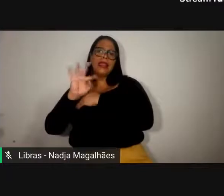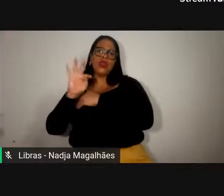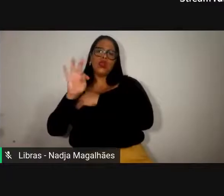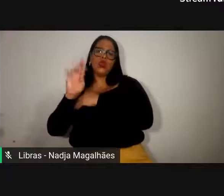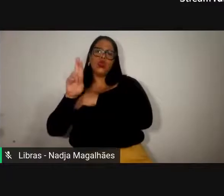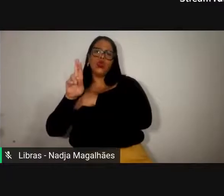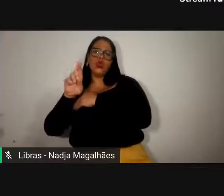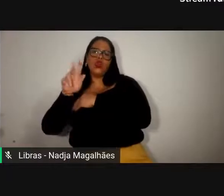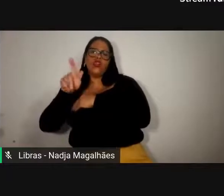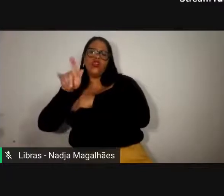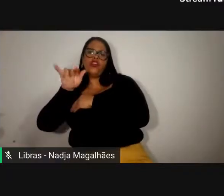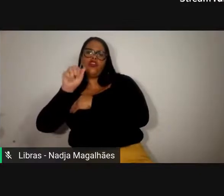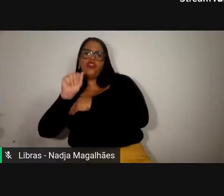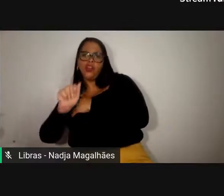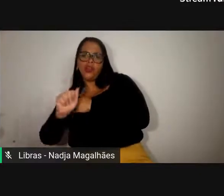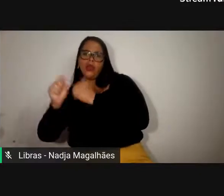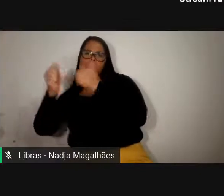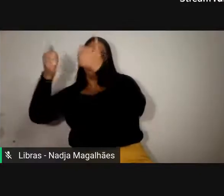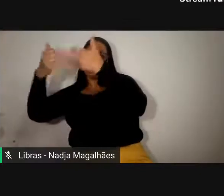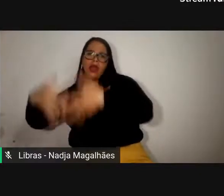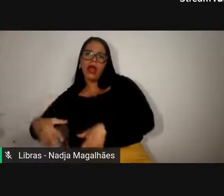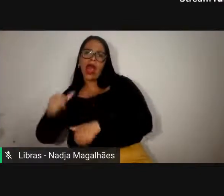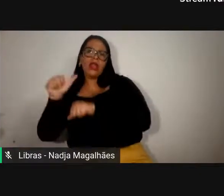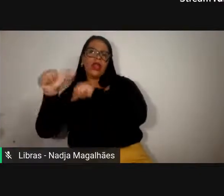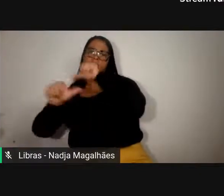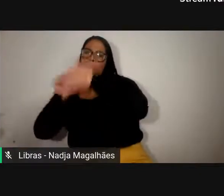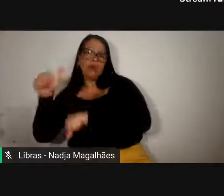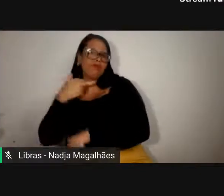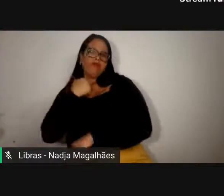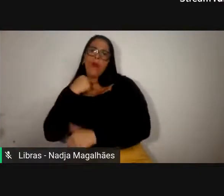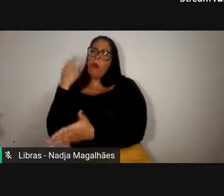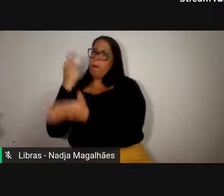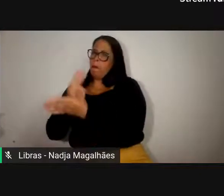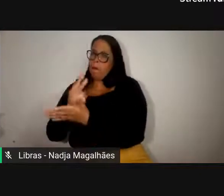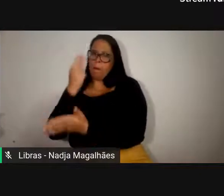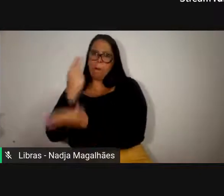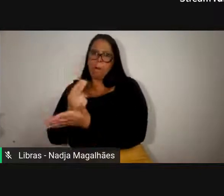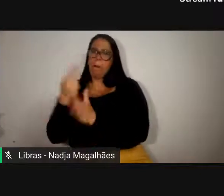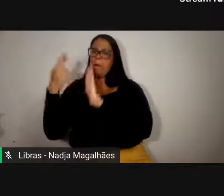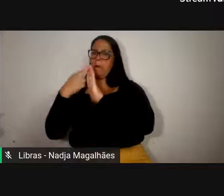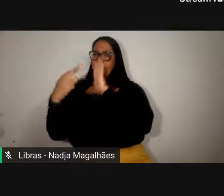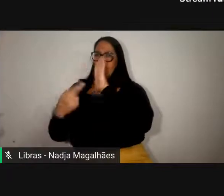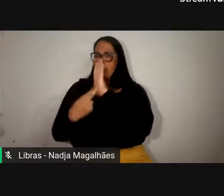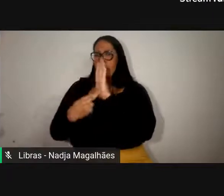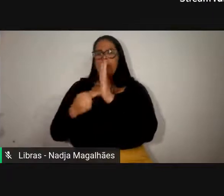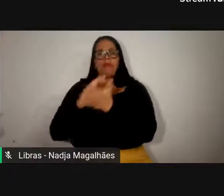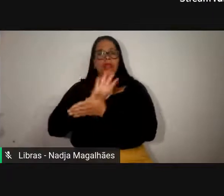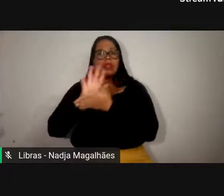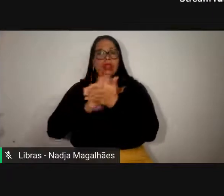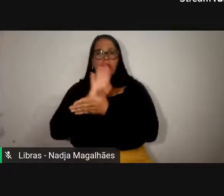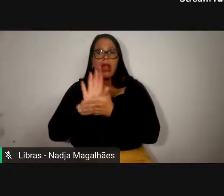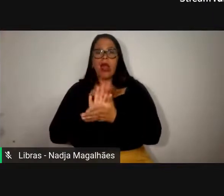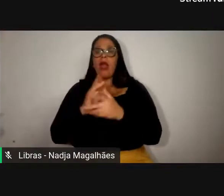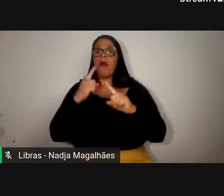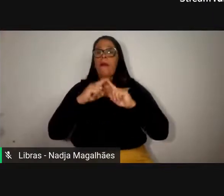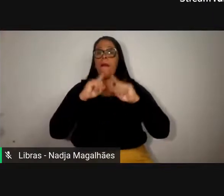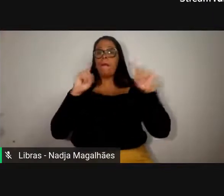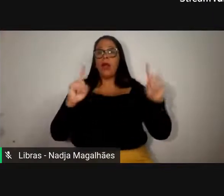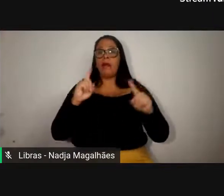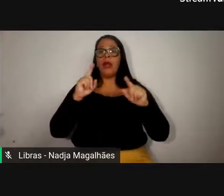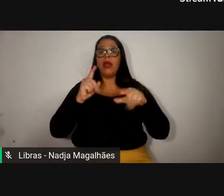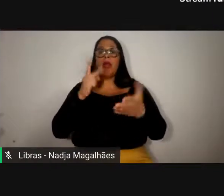ser maculada, ela não pode ser mudada, porque aquilo ali é um lugar de espaço de